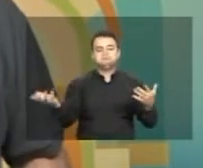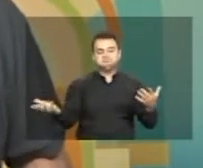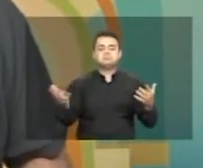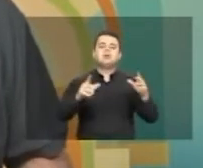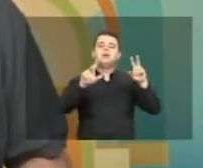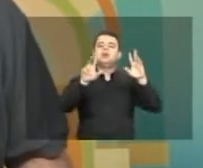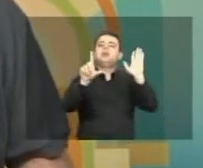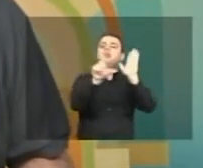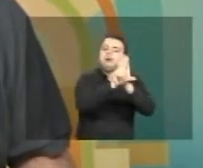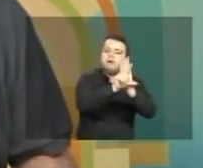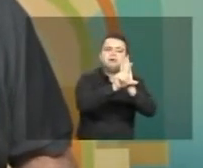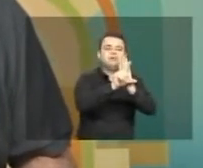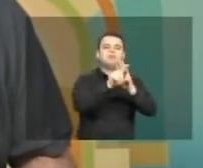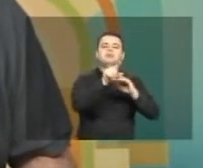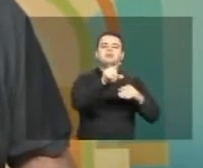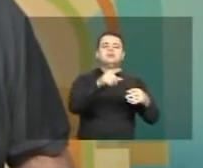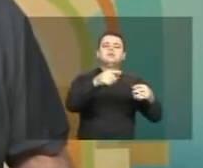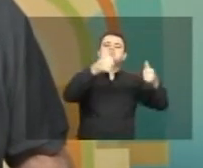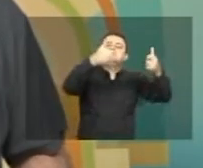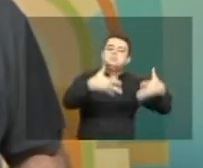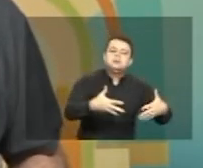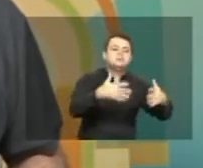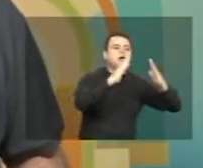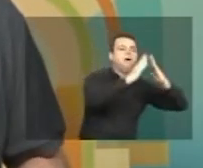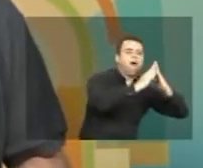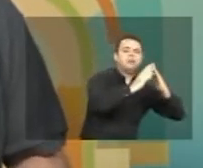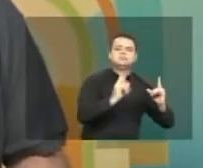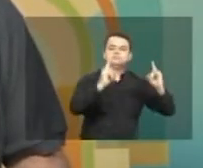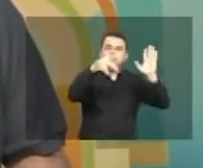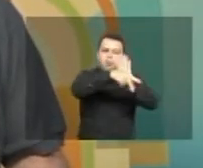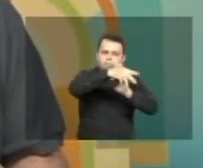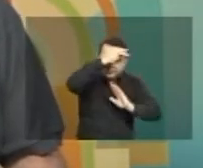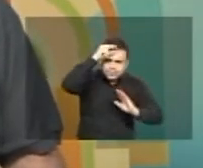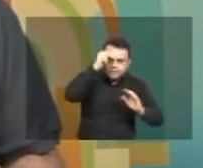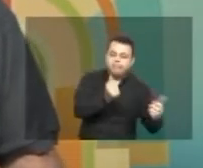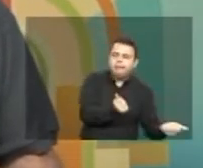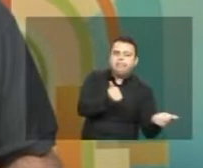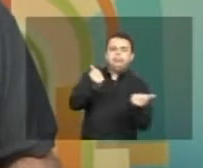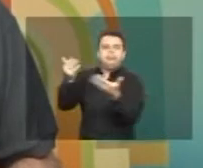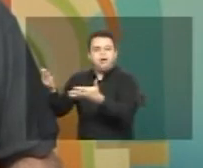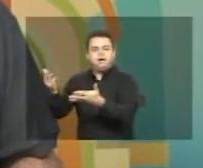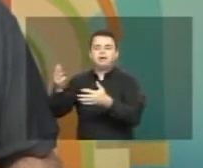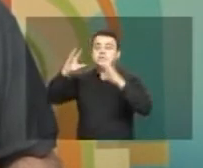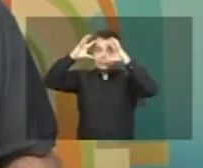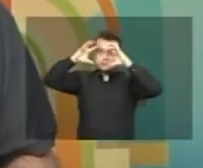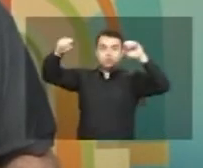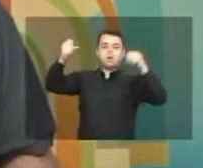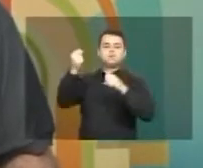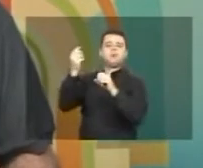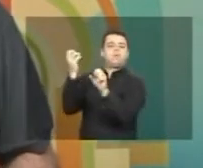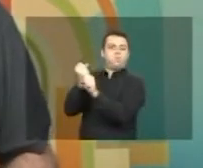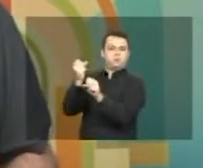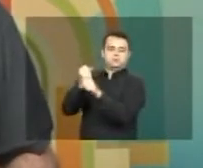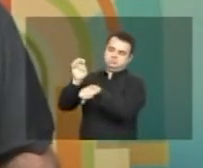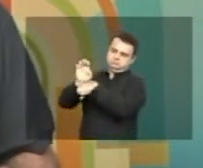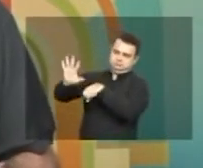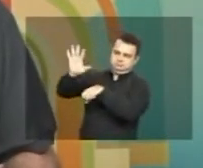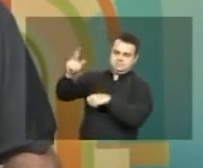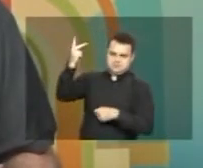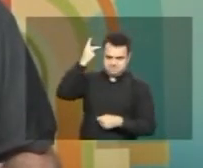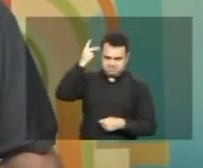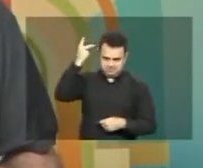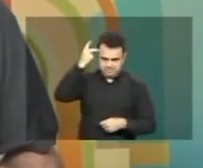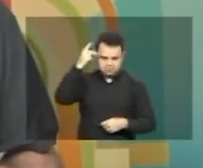primeiro Altera a lei que autoriza o município a alienar imóvel mediante doação ao Tribunal de Contas do